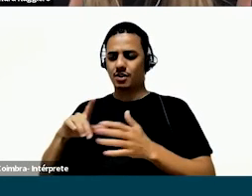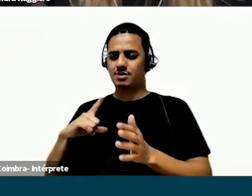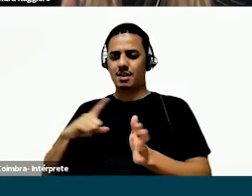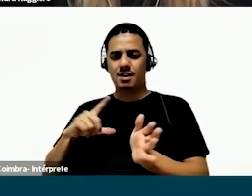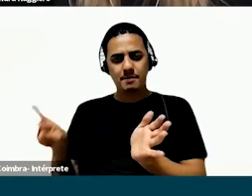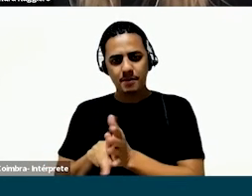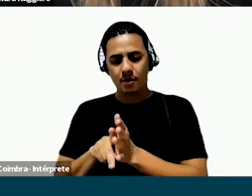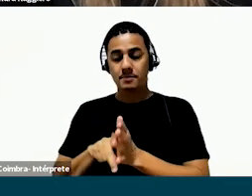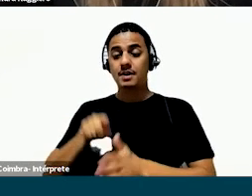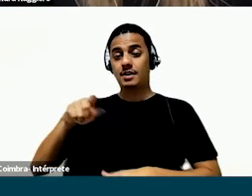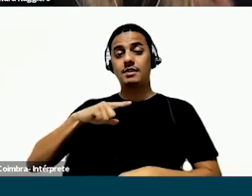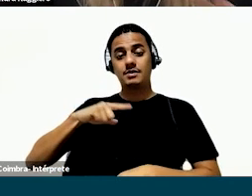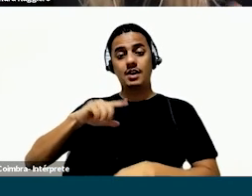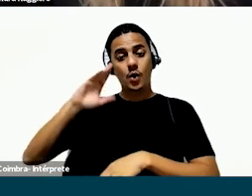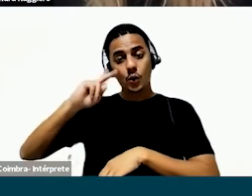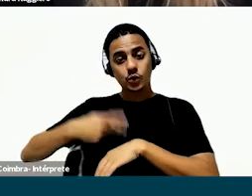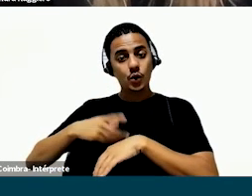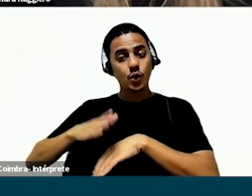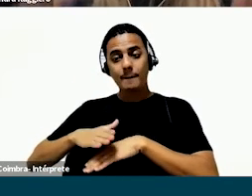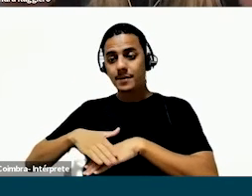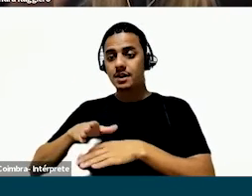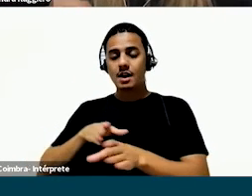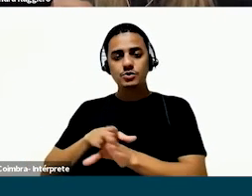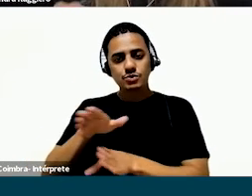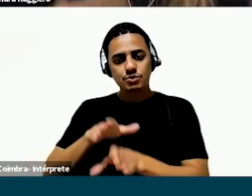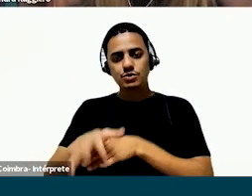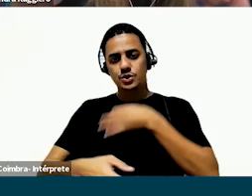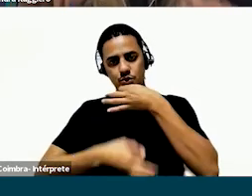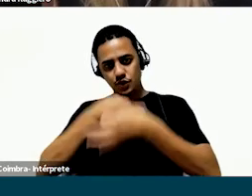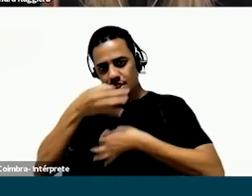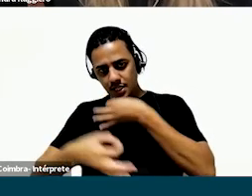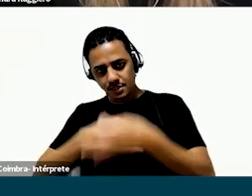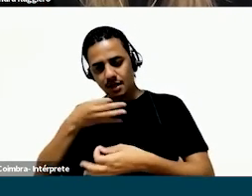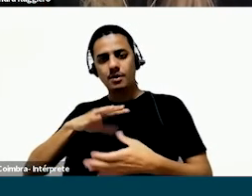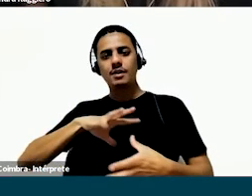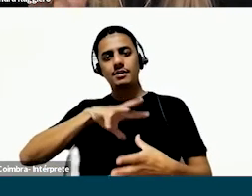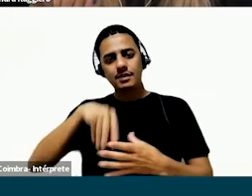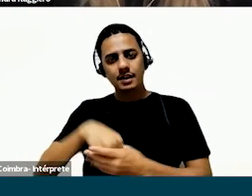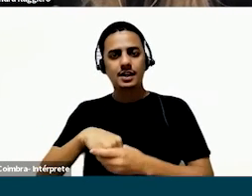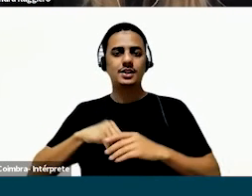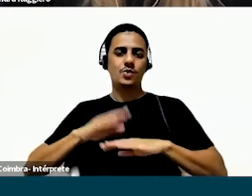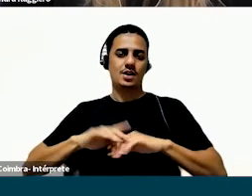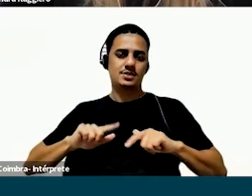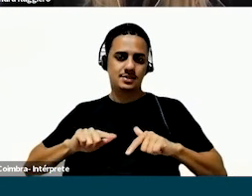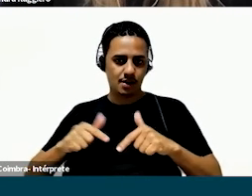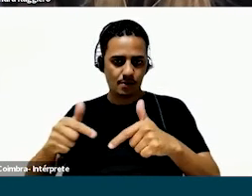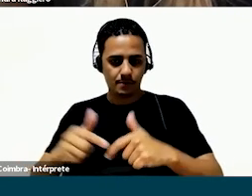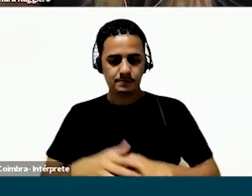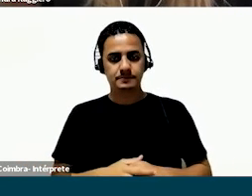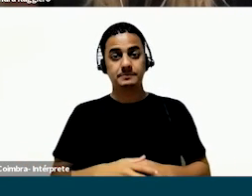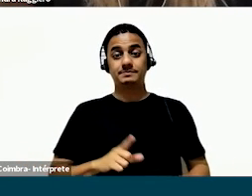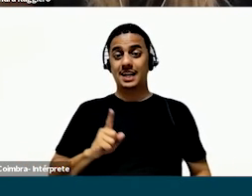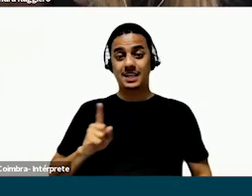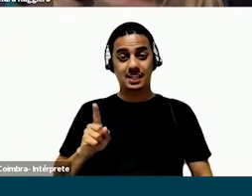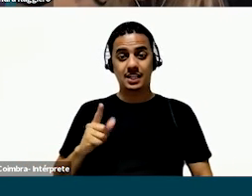automatizado e fornece autonomamente recomendações e sugestões como parte das suas ações.